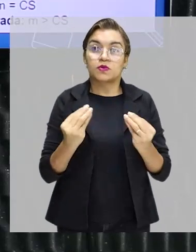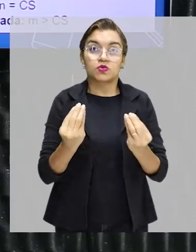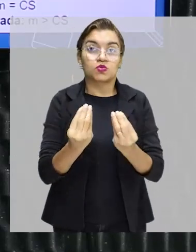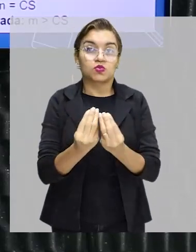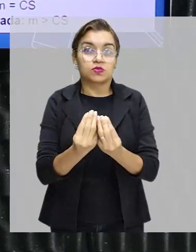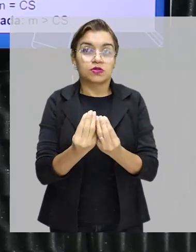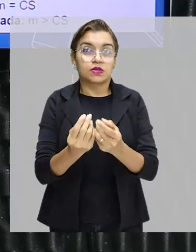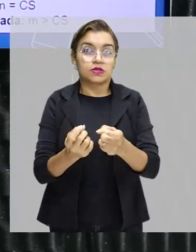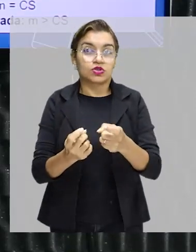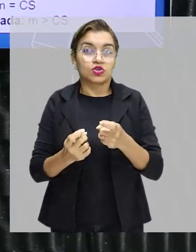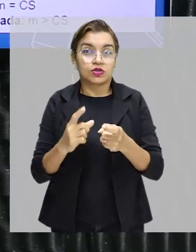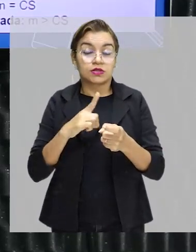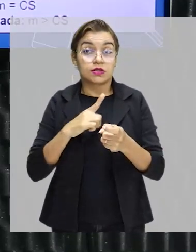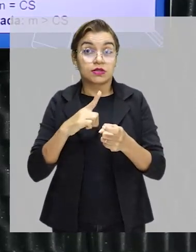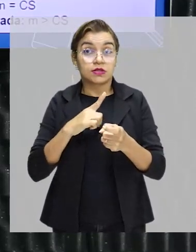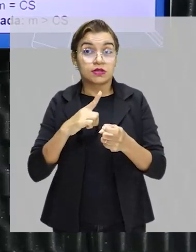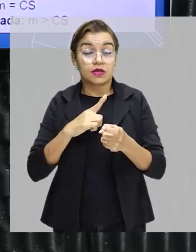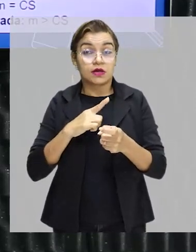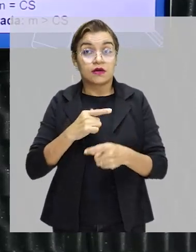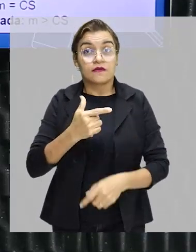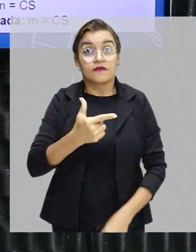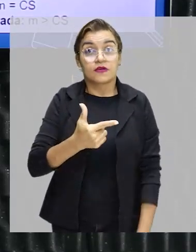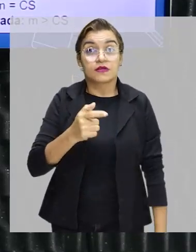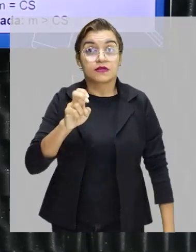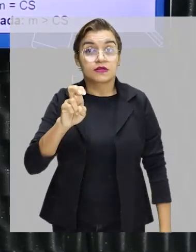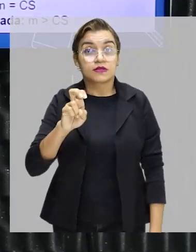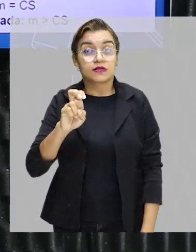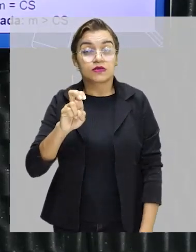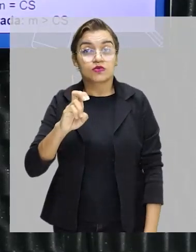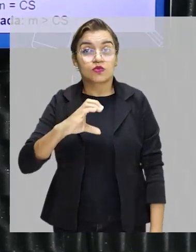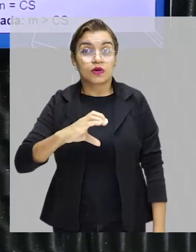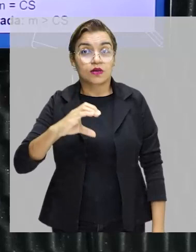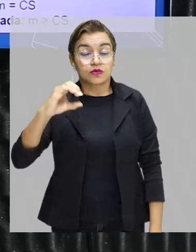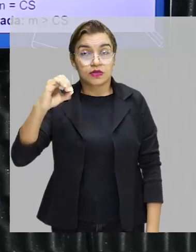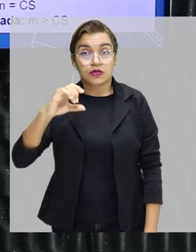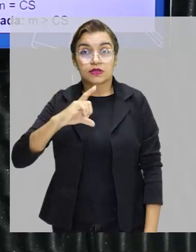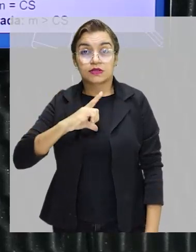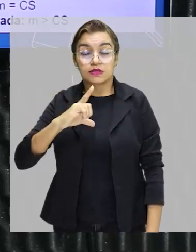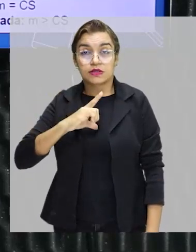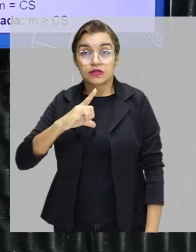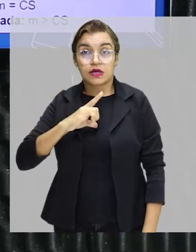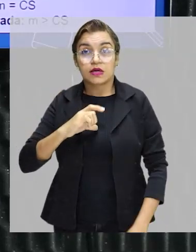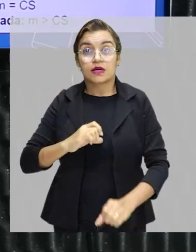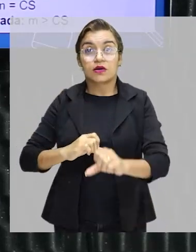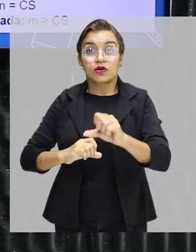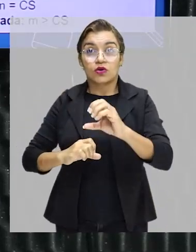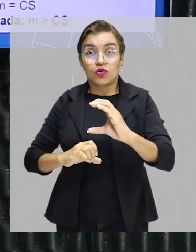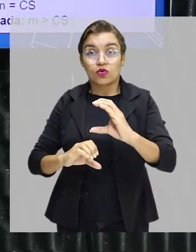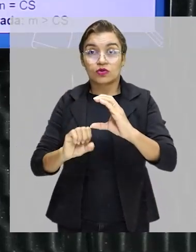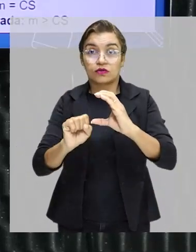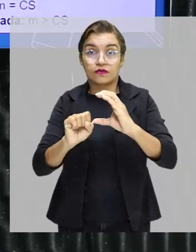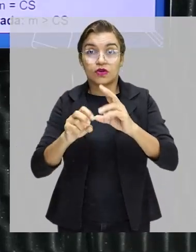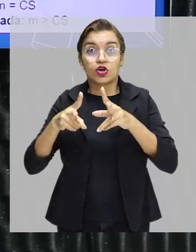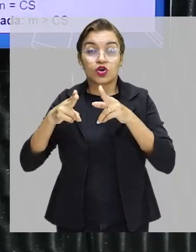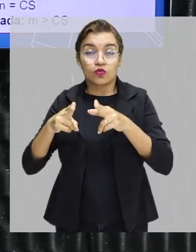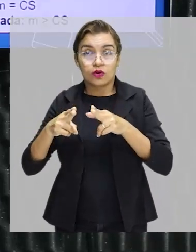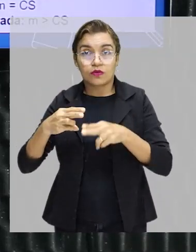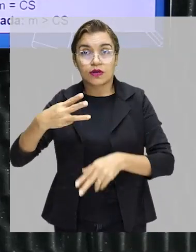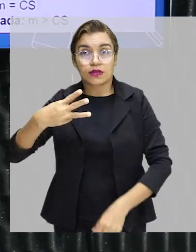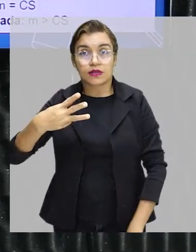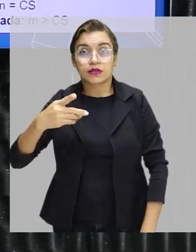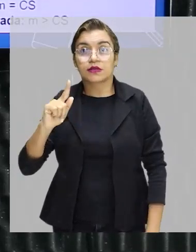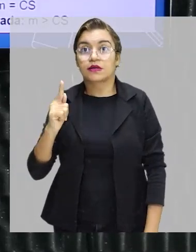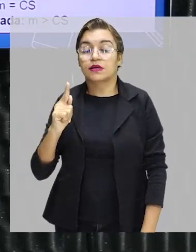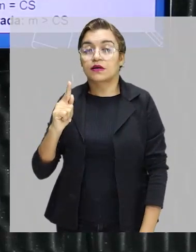X tenha a 25 graus Celsius um coeficiente de solubilidade igual a 30